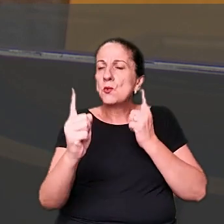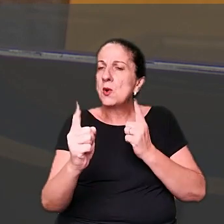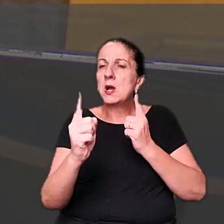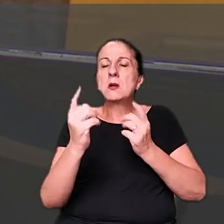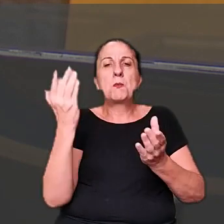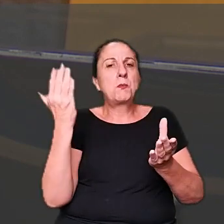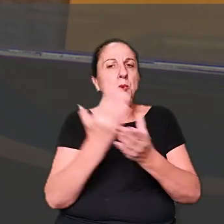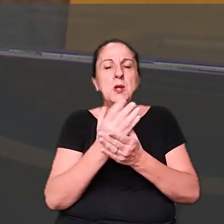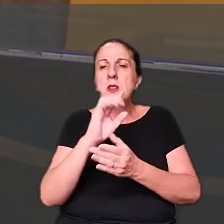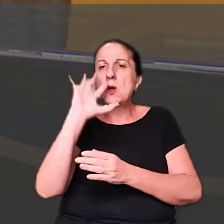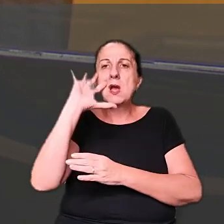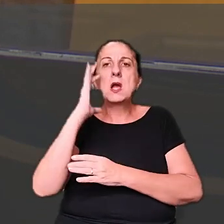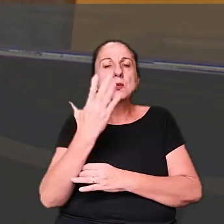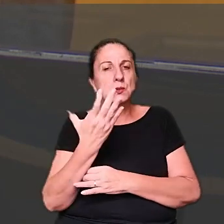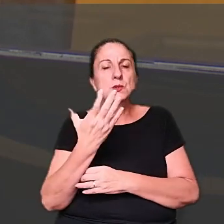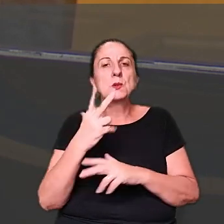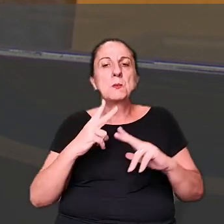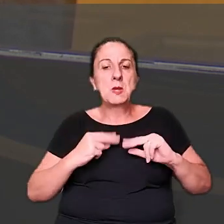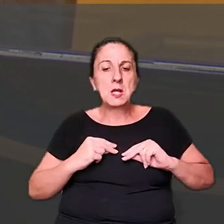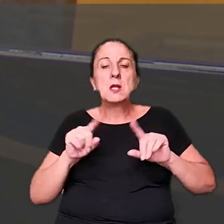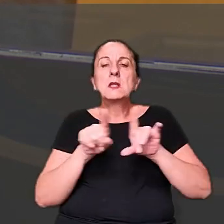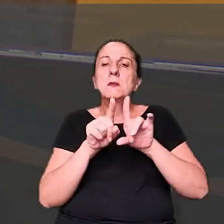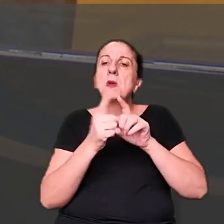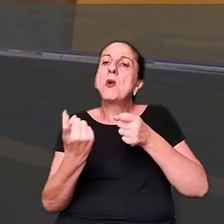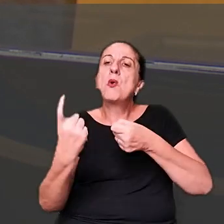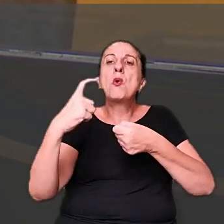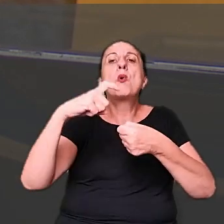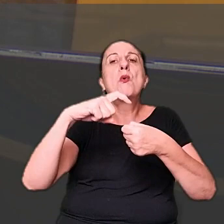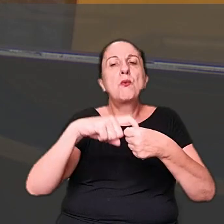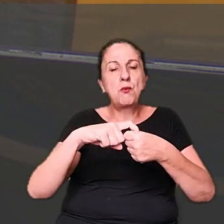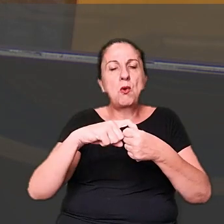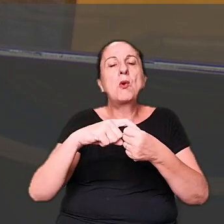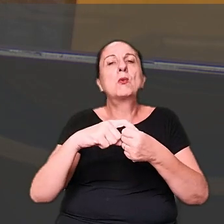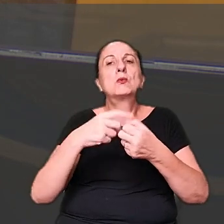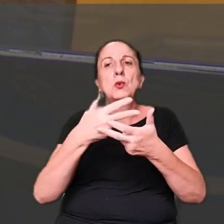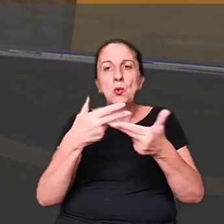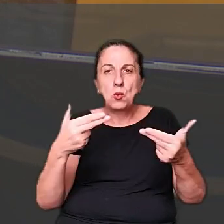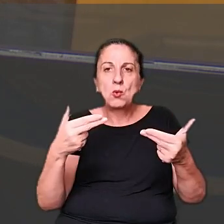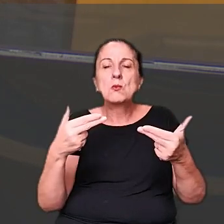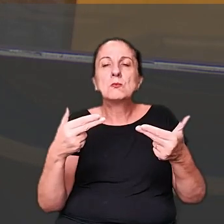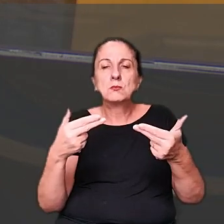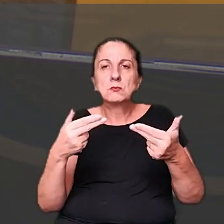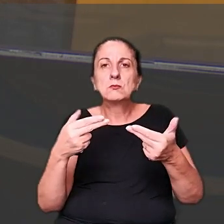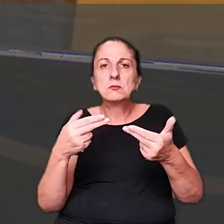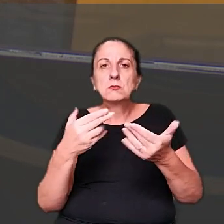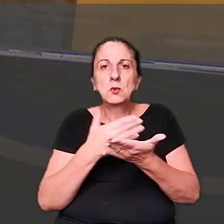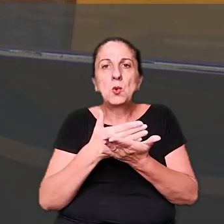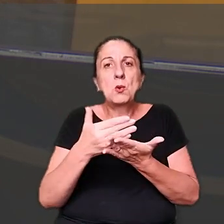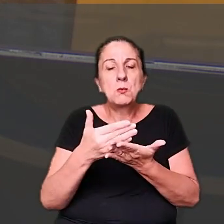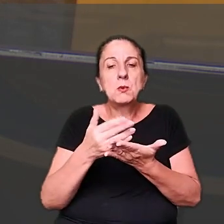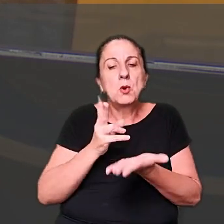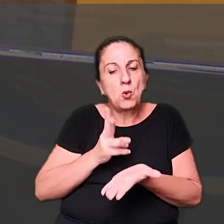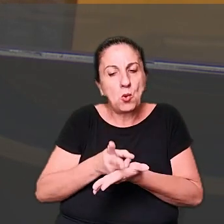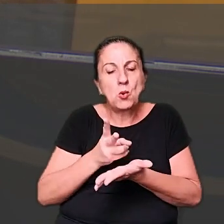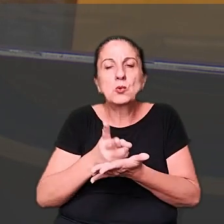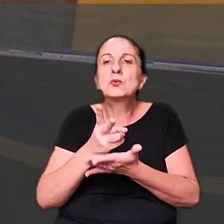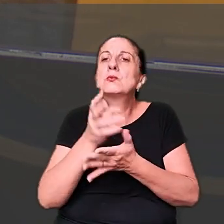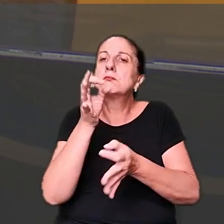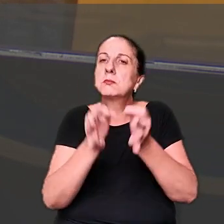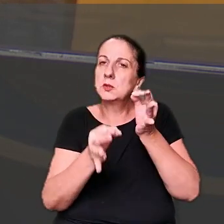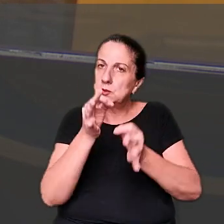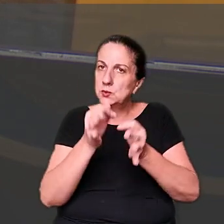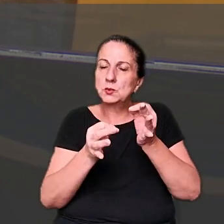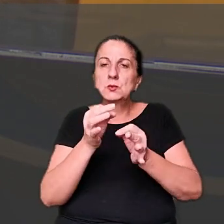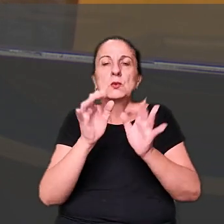afastar a extinção do processo sem resolução do mérito e determinar o retorno dos autos à Corte de origem, a fim de que prossiga na